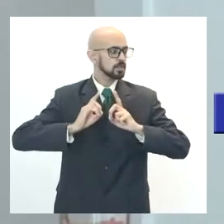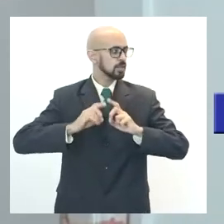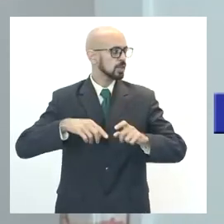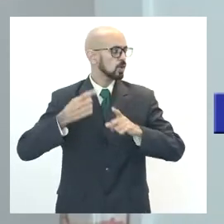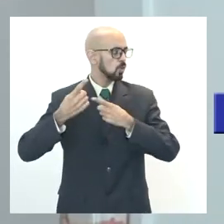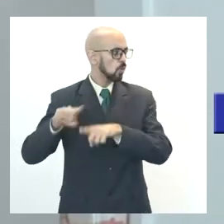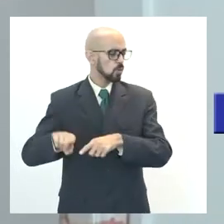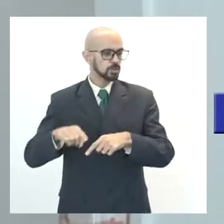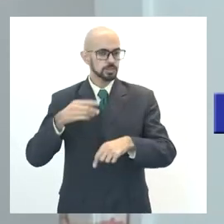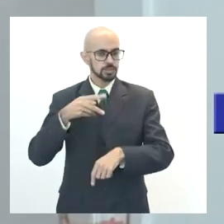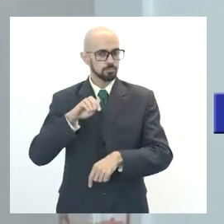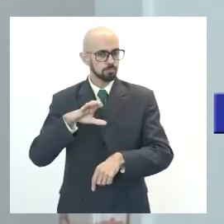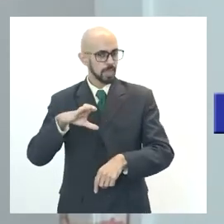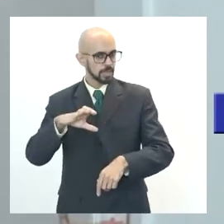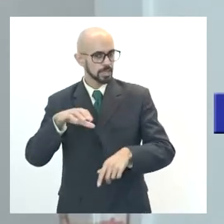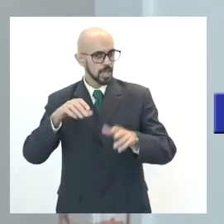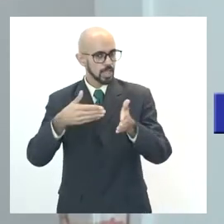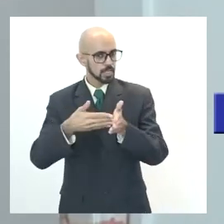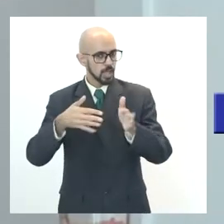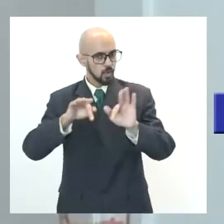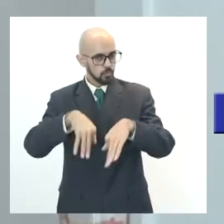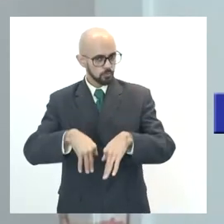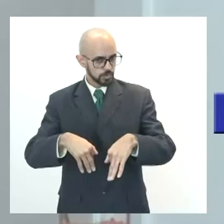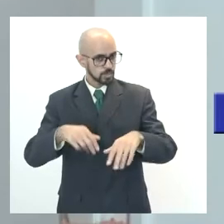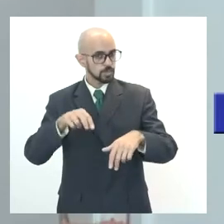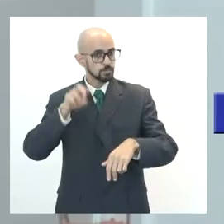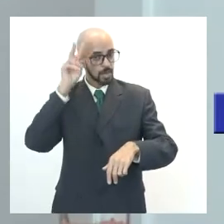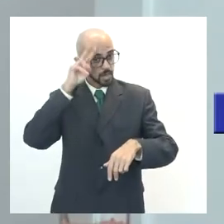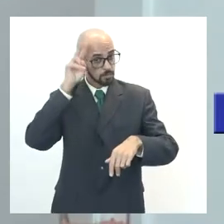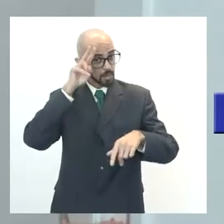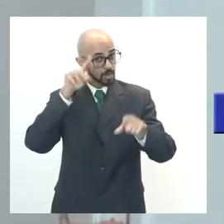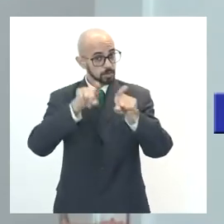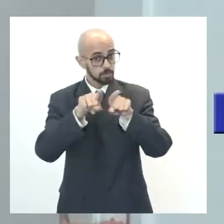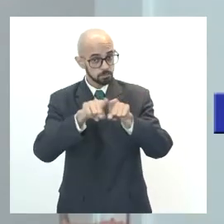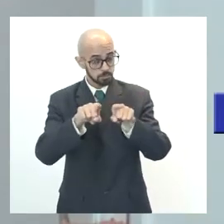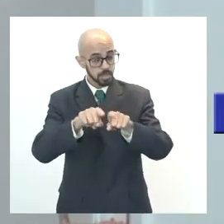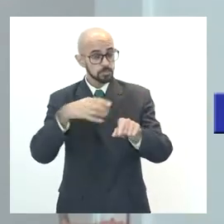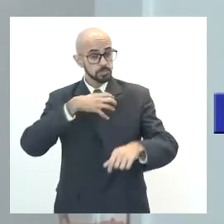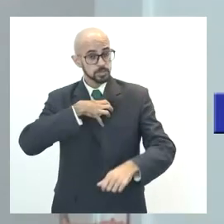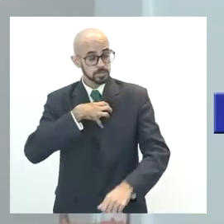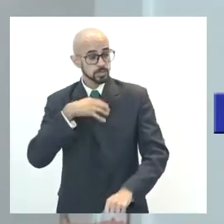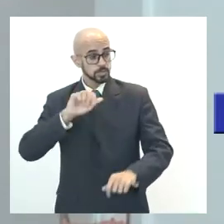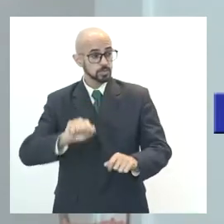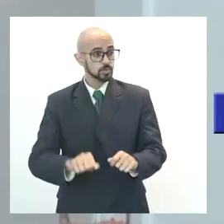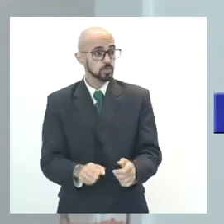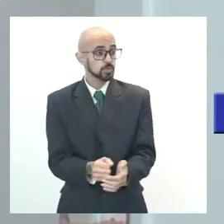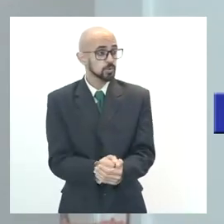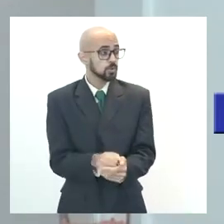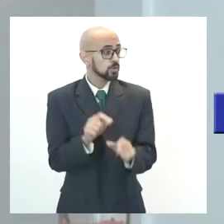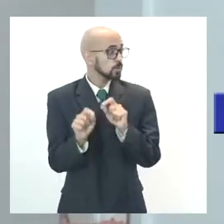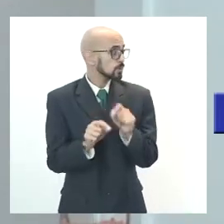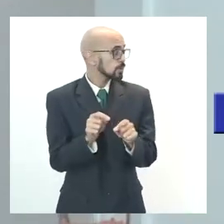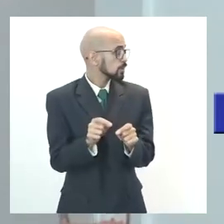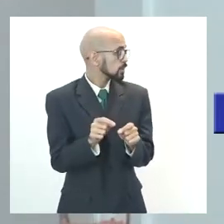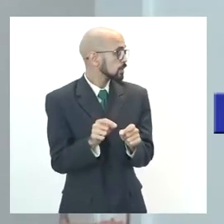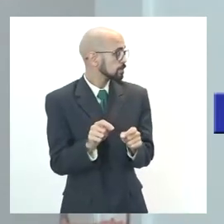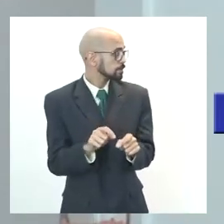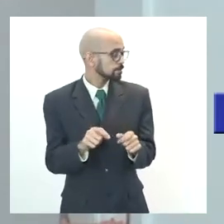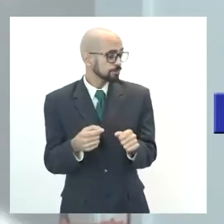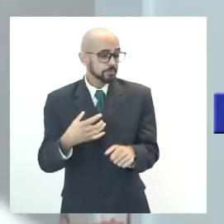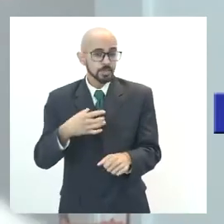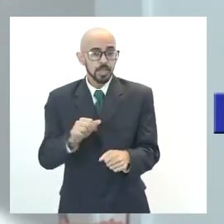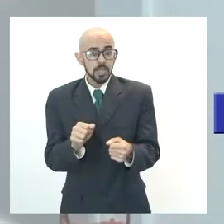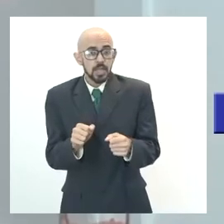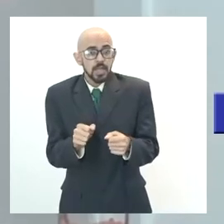até o fim é só para lembrar né eu me sinto muito contemplada com os outros companheiros que me antecederam né